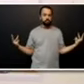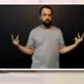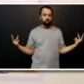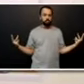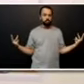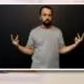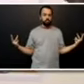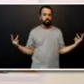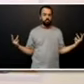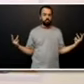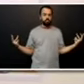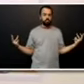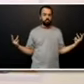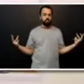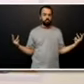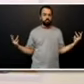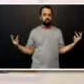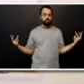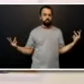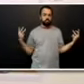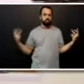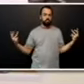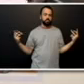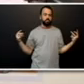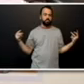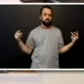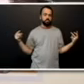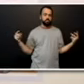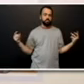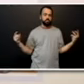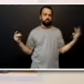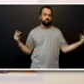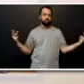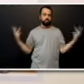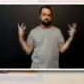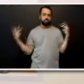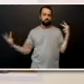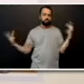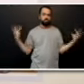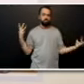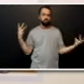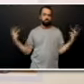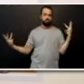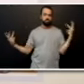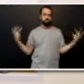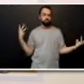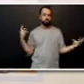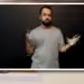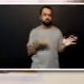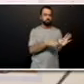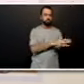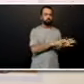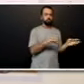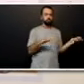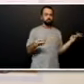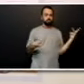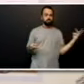três para lá. Três é o oposto de menos 3.